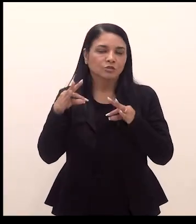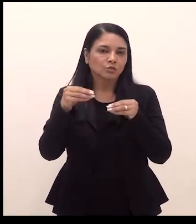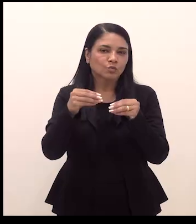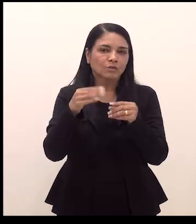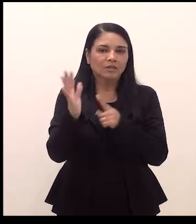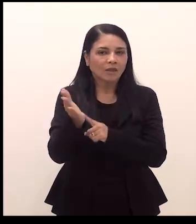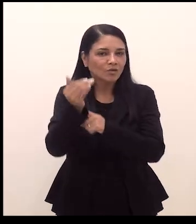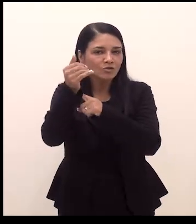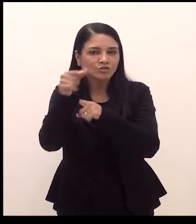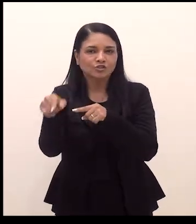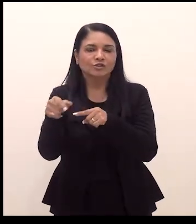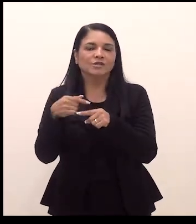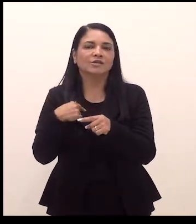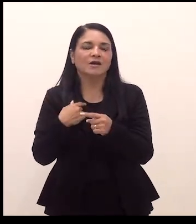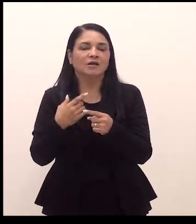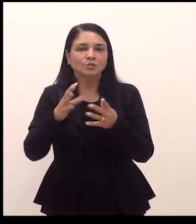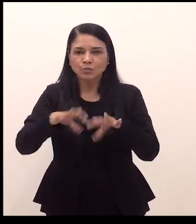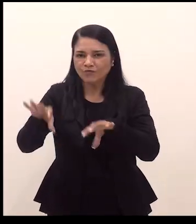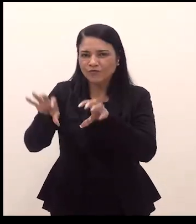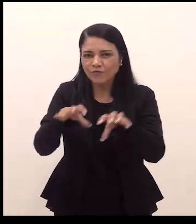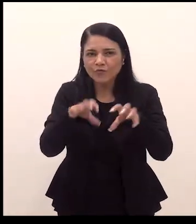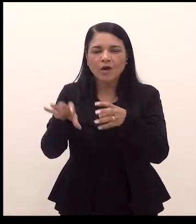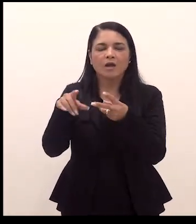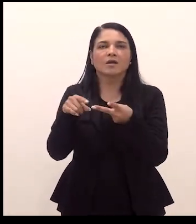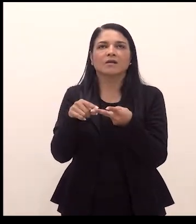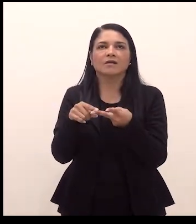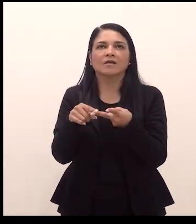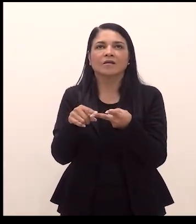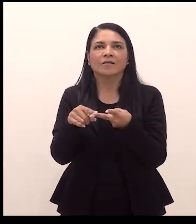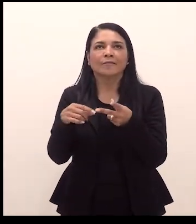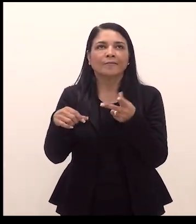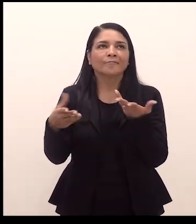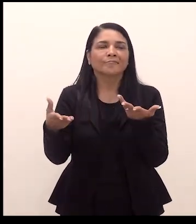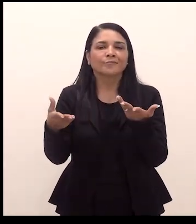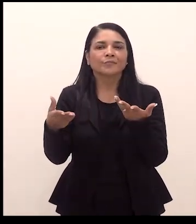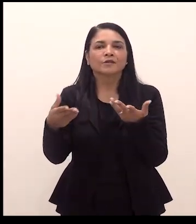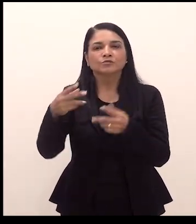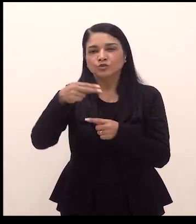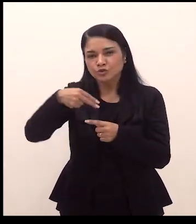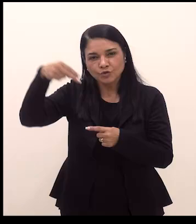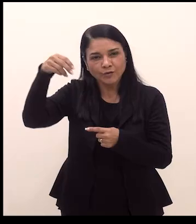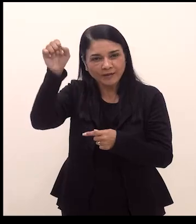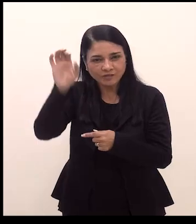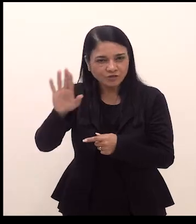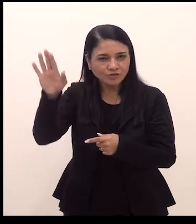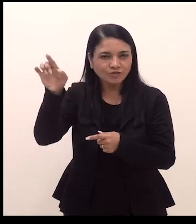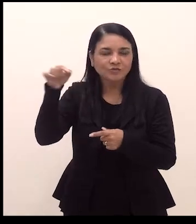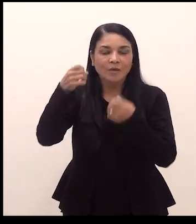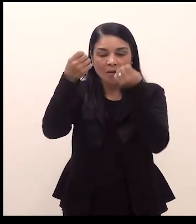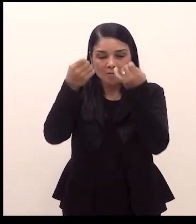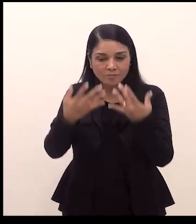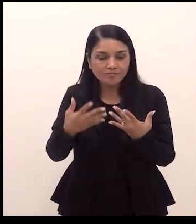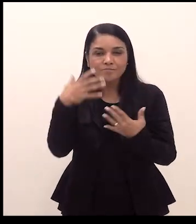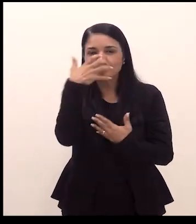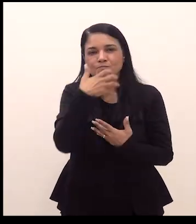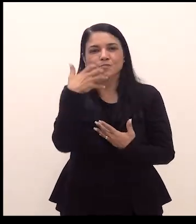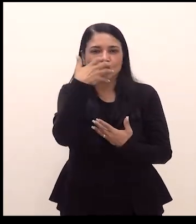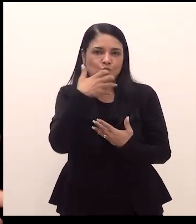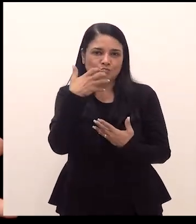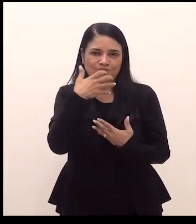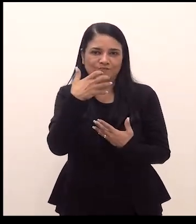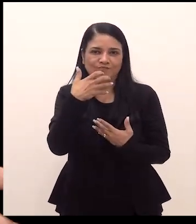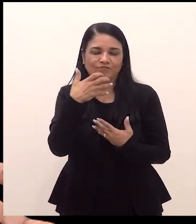amazônica, sobre a criminalização do funk, ou mesmo ritmos nordestinos. A